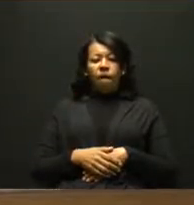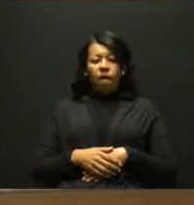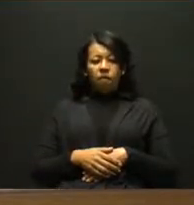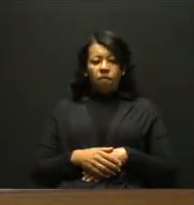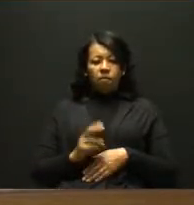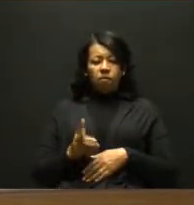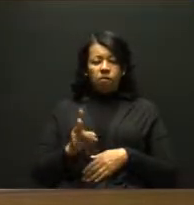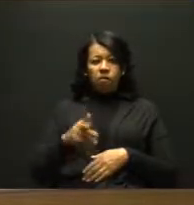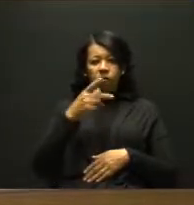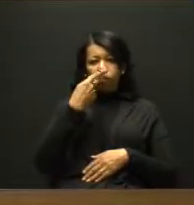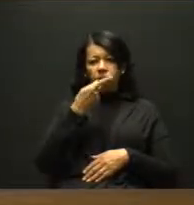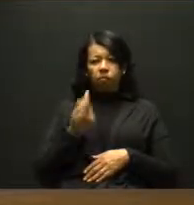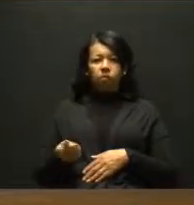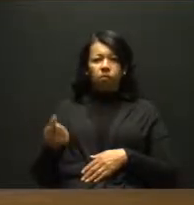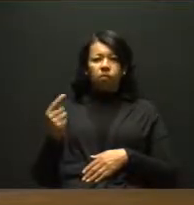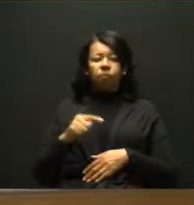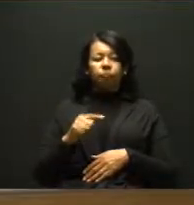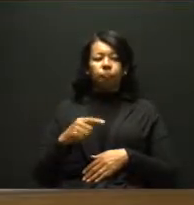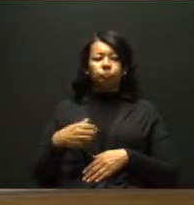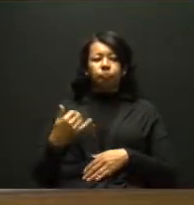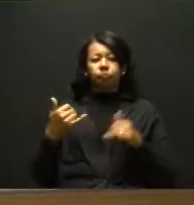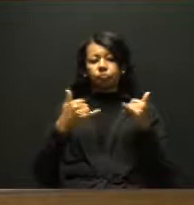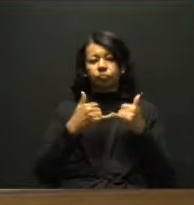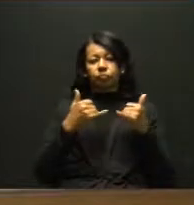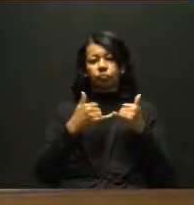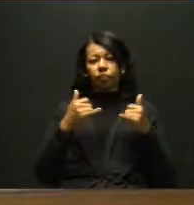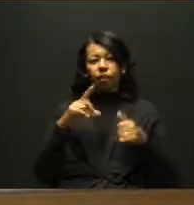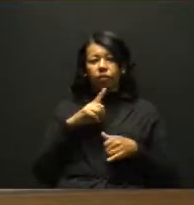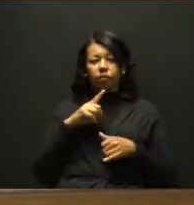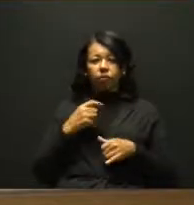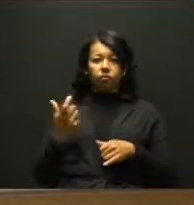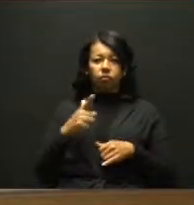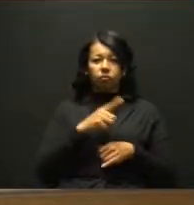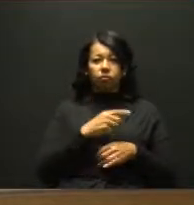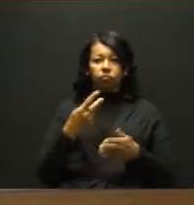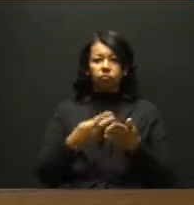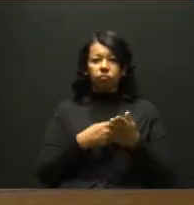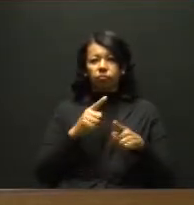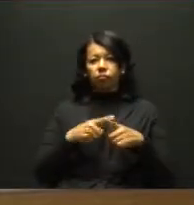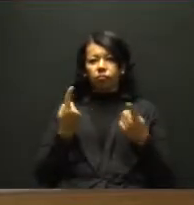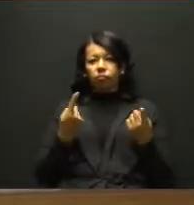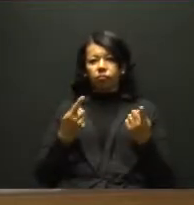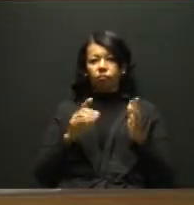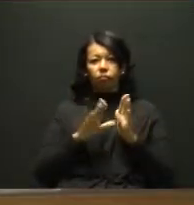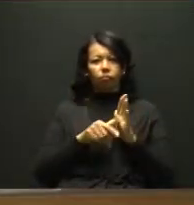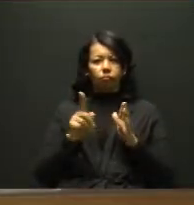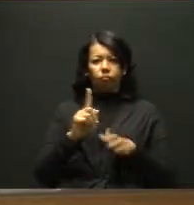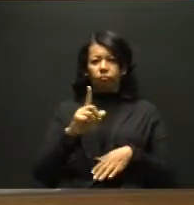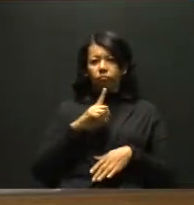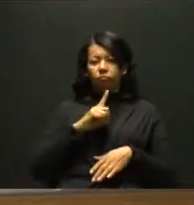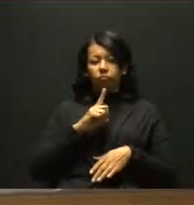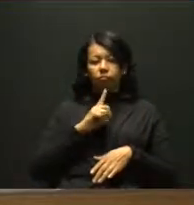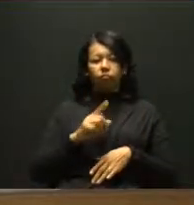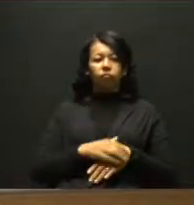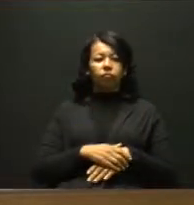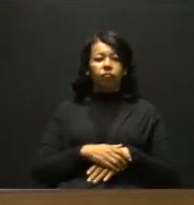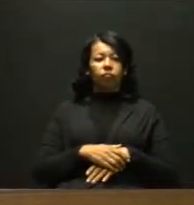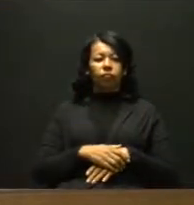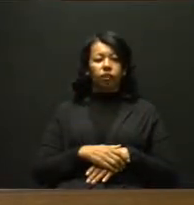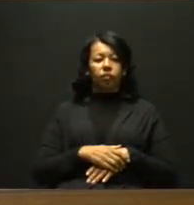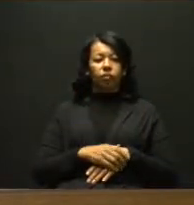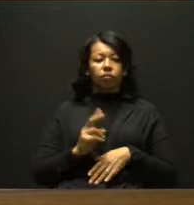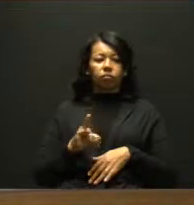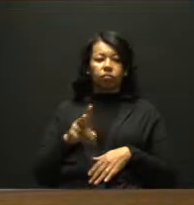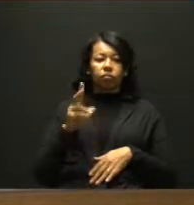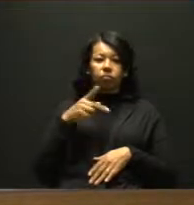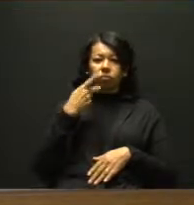colocado na minha rede de corrupção então eu tenho liberdade para falar o seguinte frase sempre sistematicamente